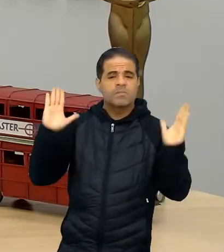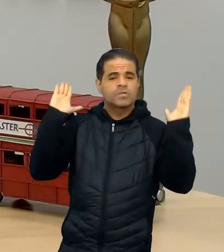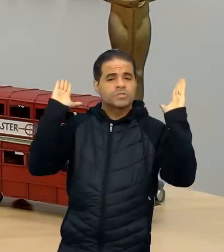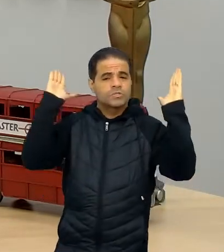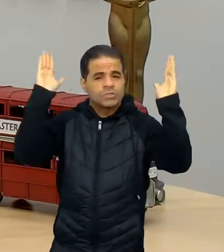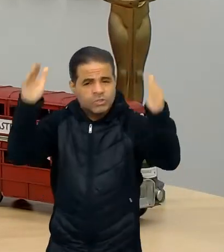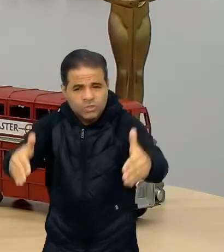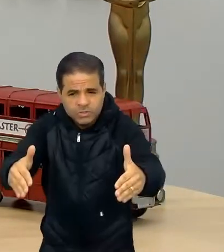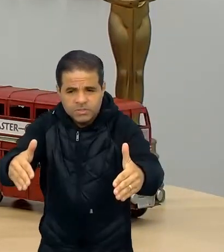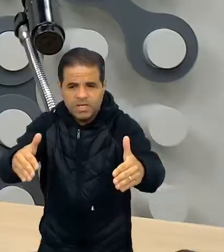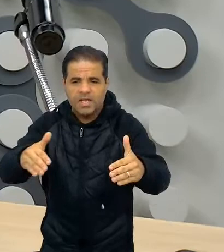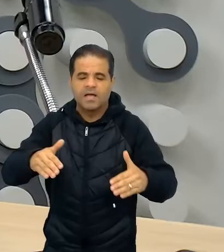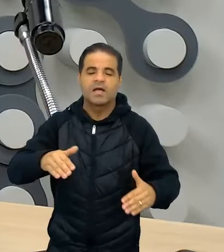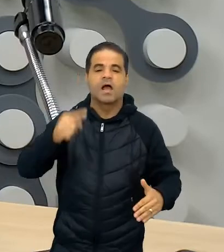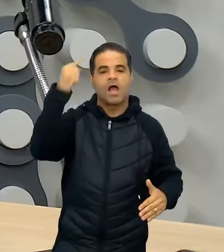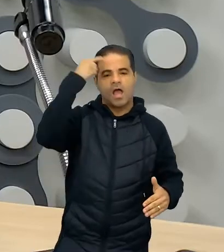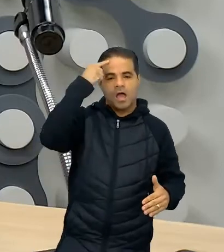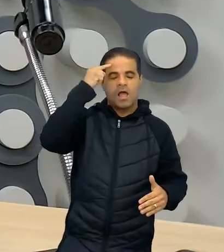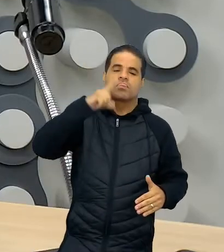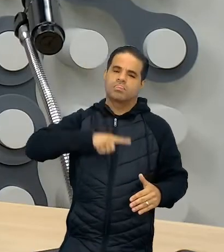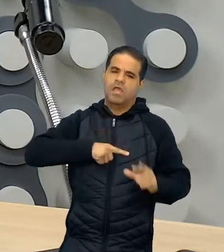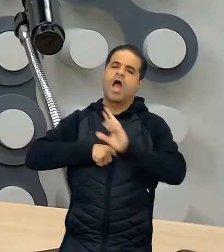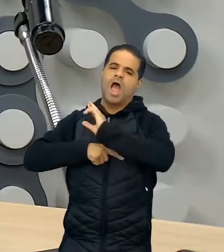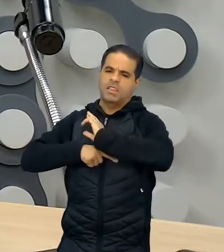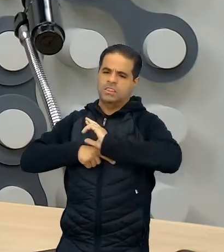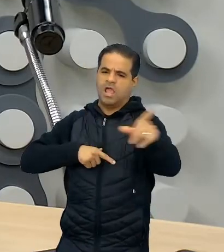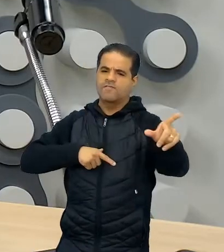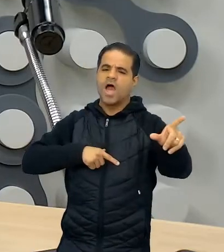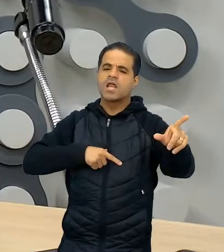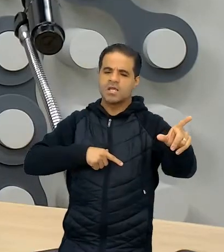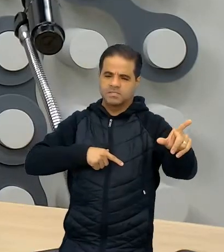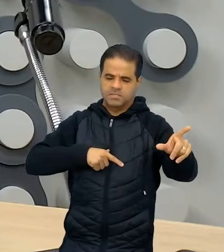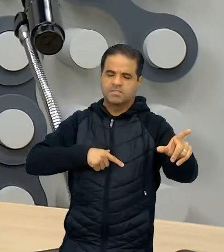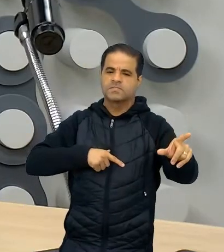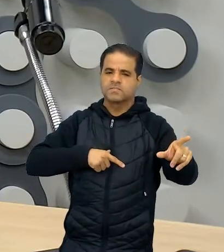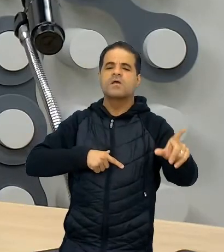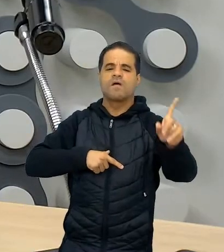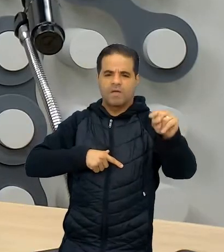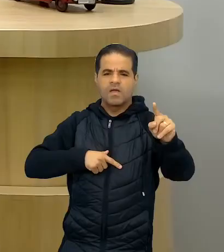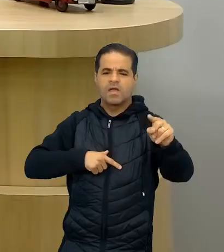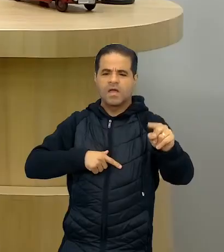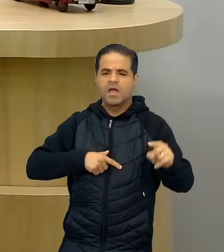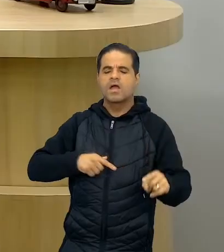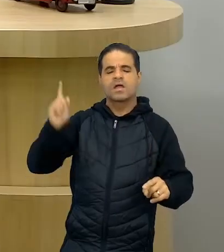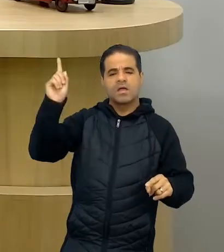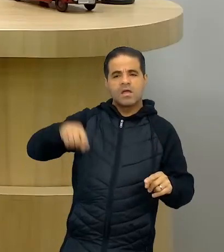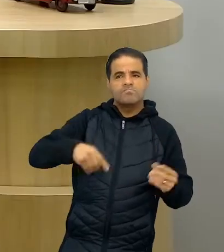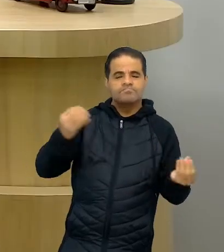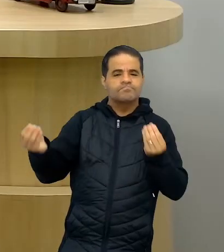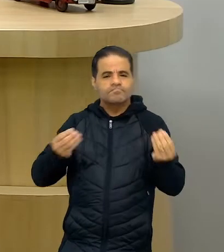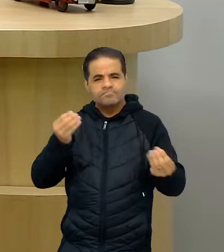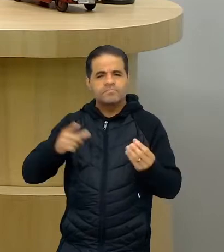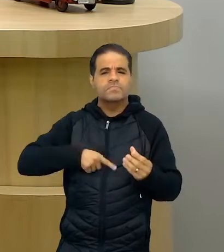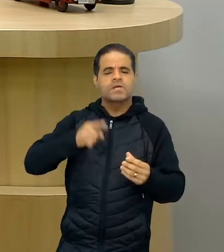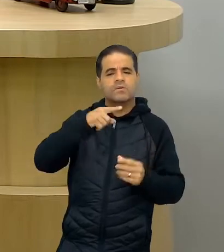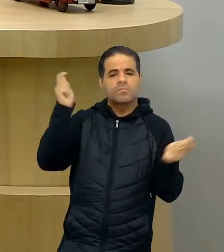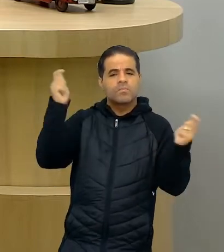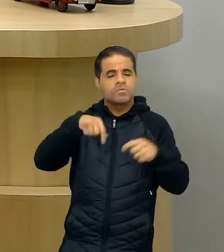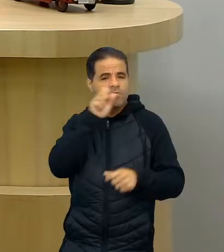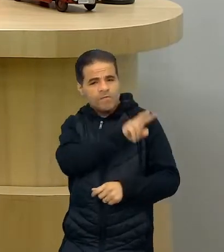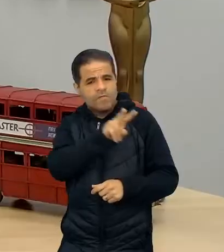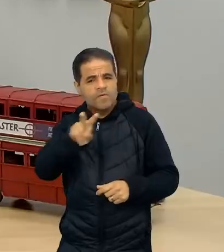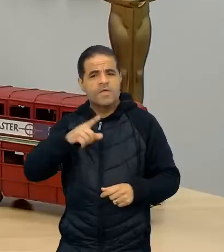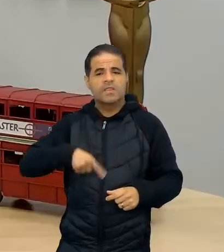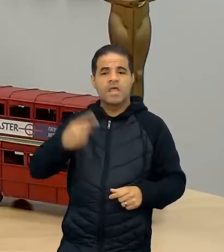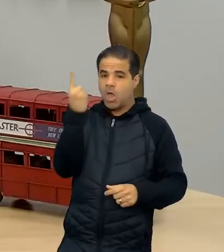o solo feminino e masculino tem diferença, né? Tem diferença. Eles são a questão que a gente pôde ver aí,